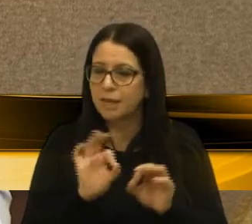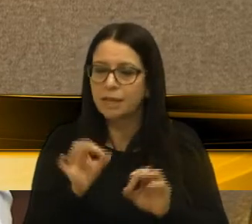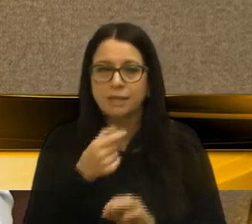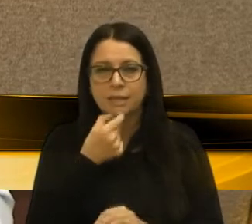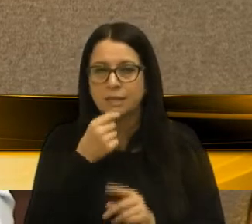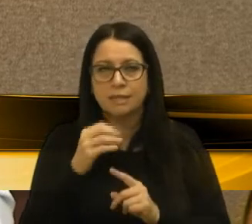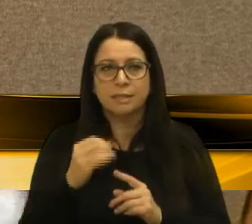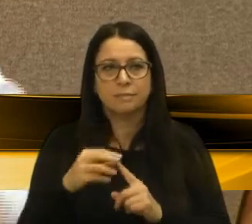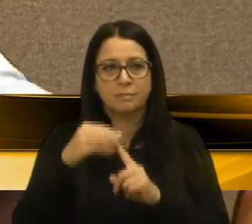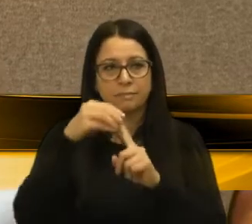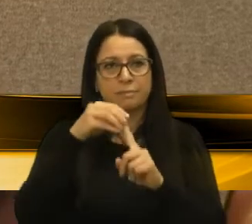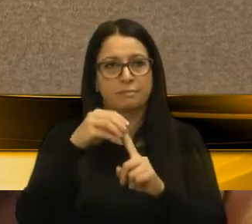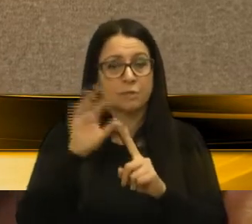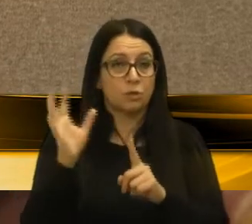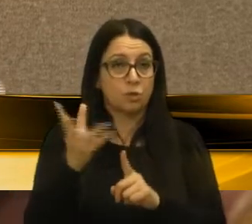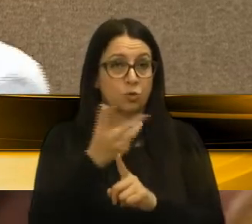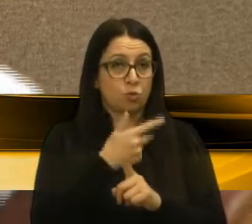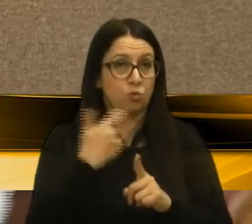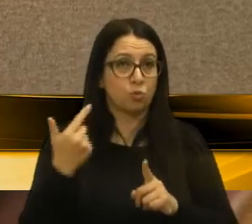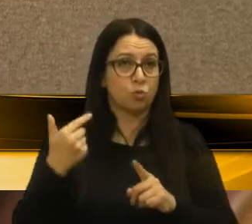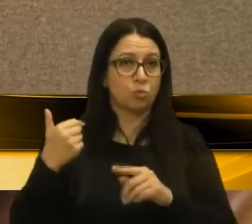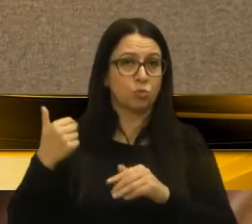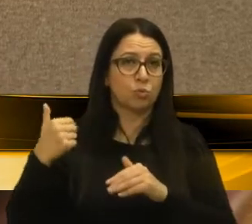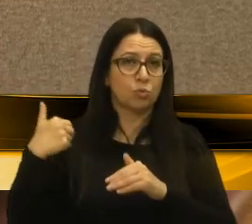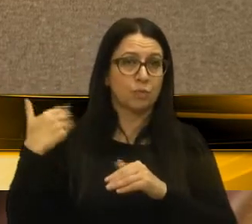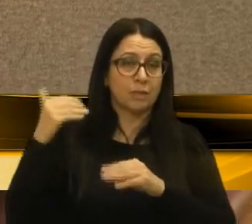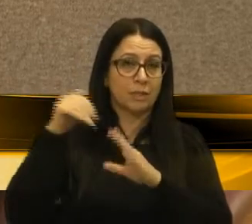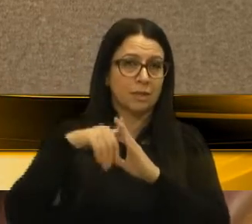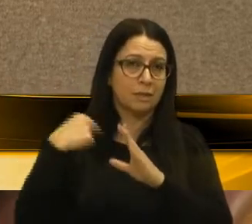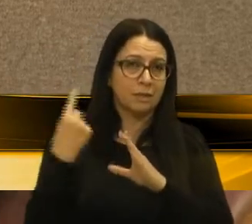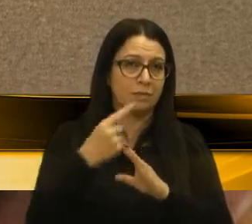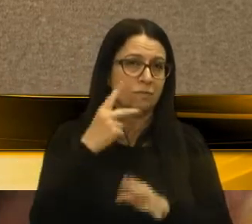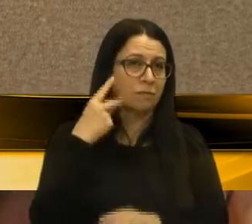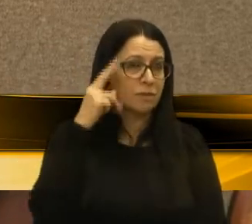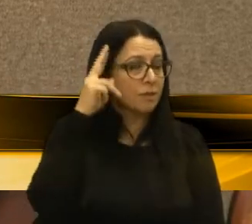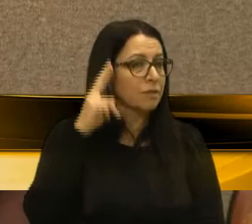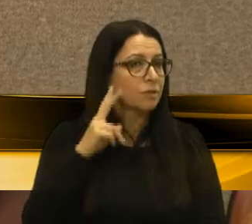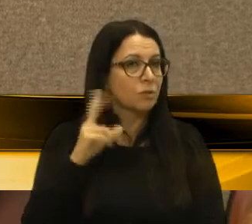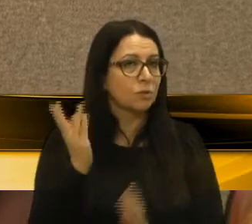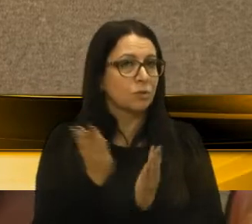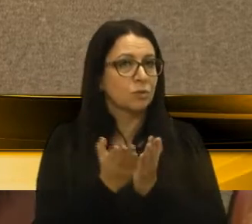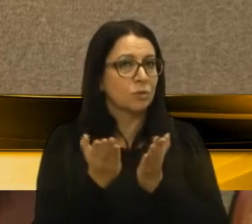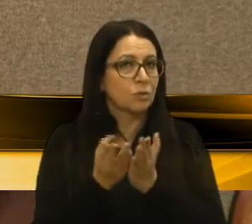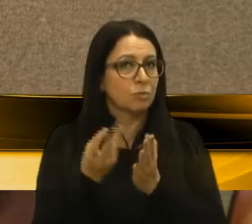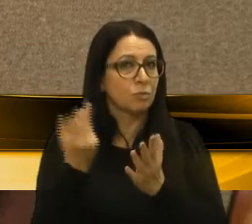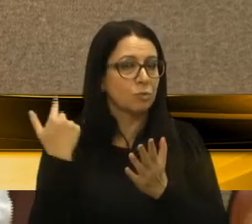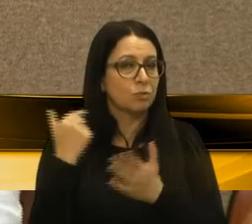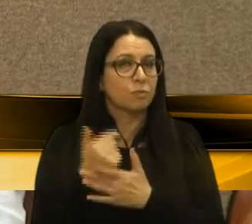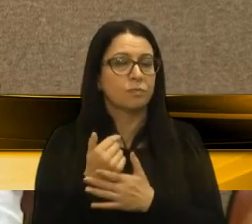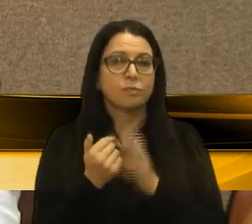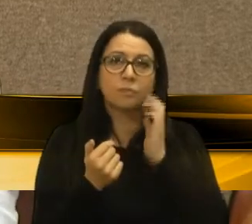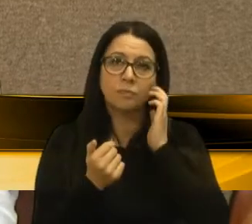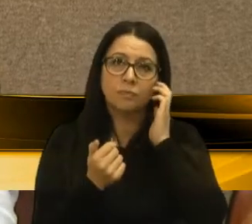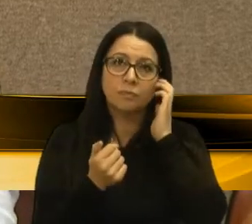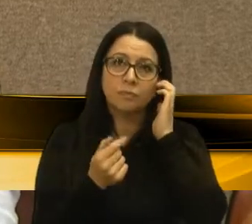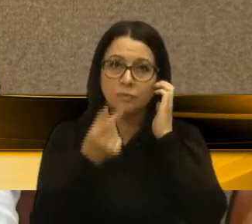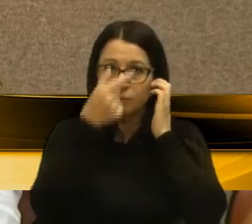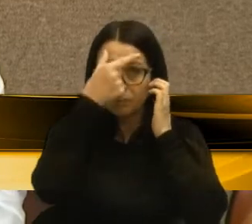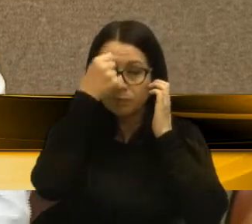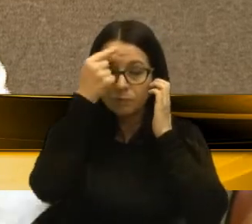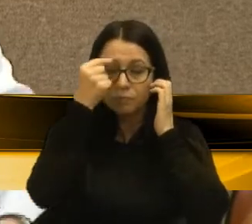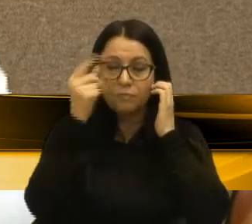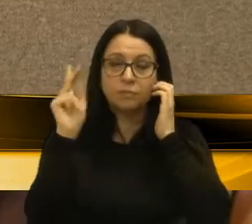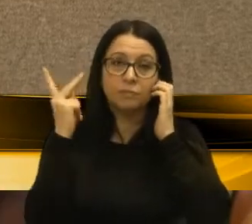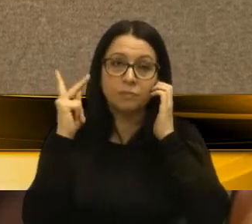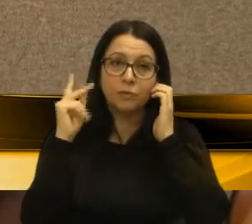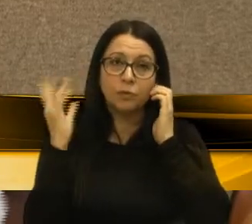principalmente. Então, é toda uma questão interna, né, vereador Rafael, que a gente estuda muito lá na Faculdade de História, há